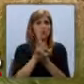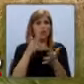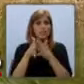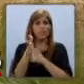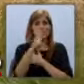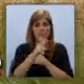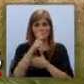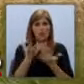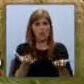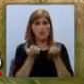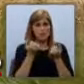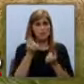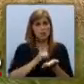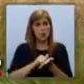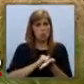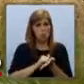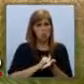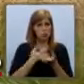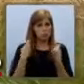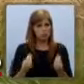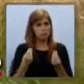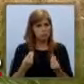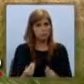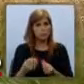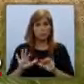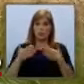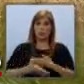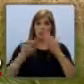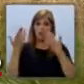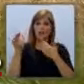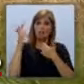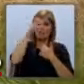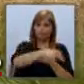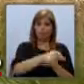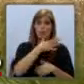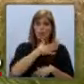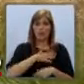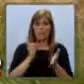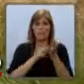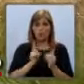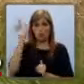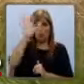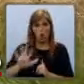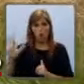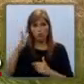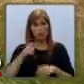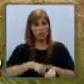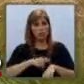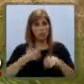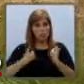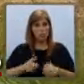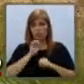no aeroporto foi o momento alto do primeiro dia da digressão do Benfica pela América do Norte. Sem tempo para descanso, Rui